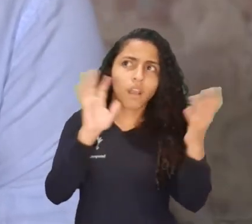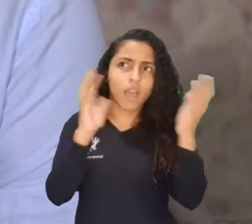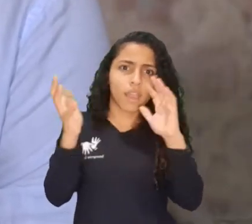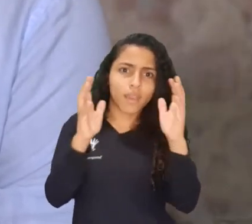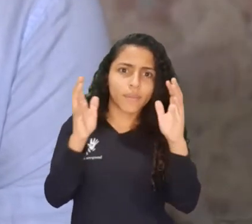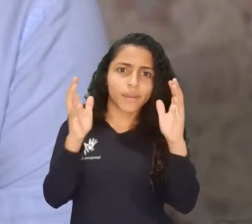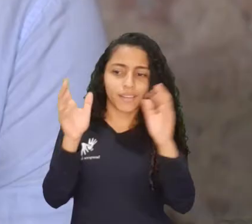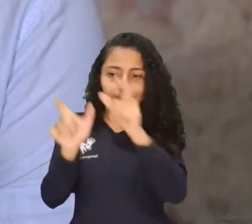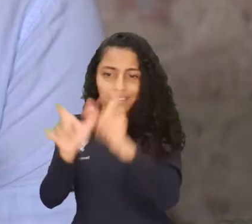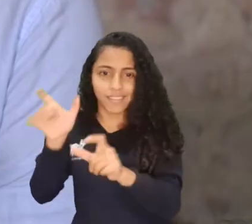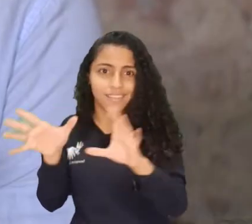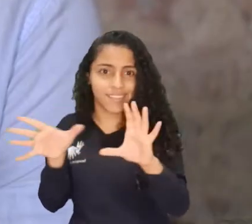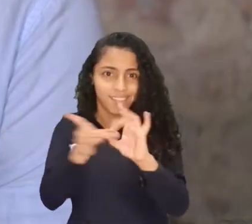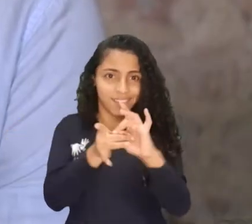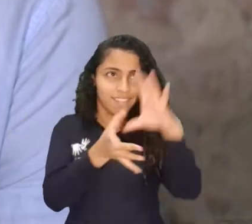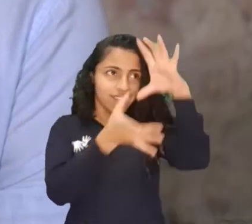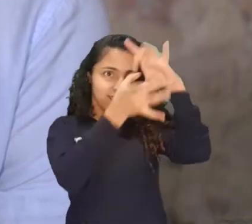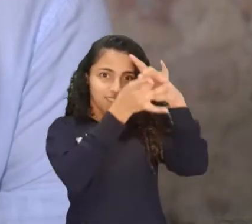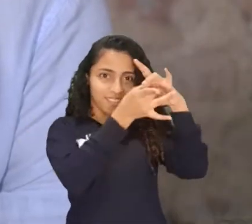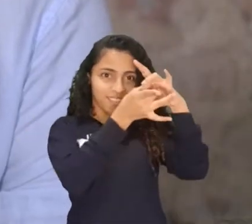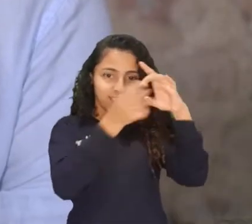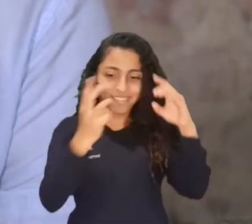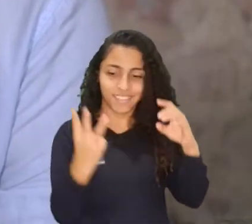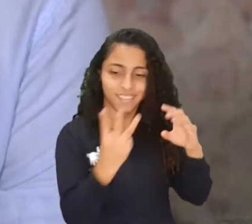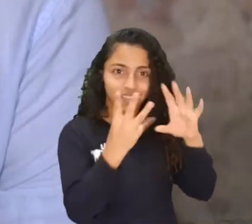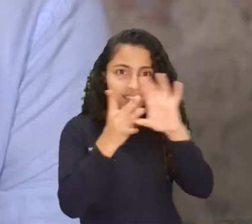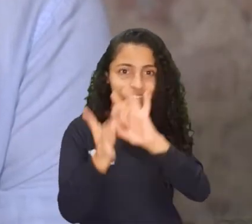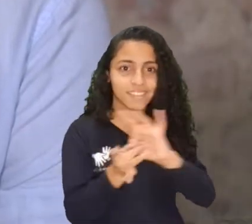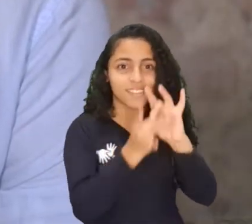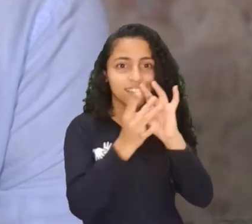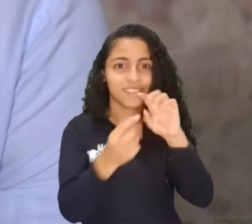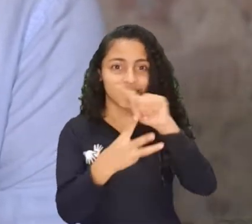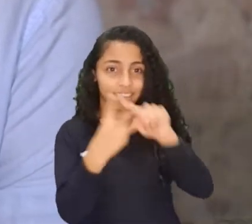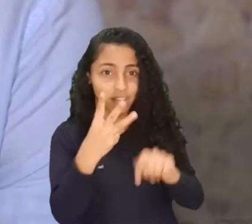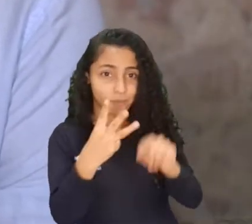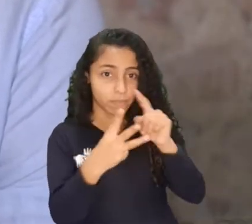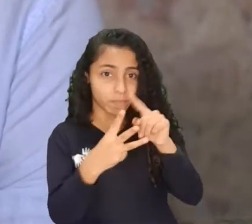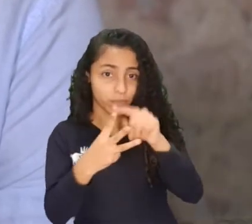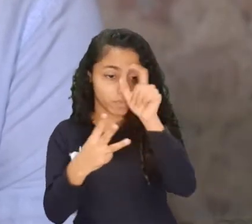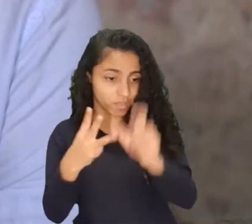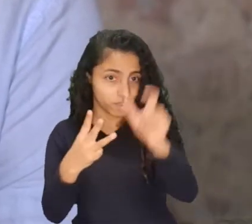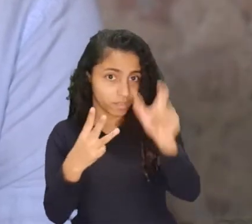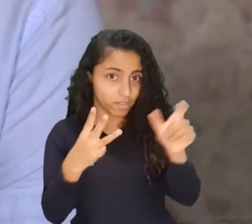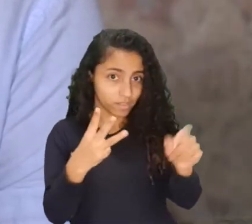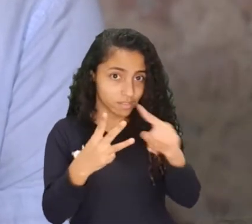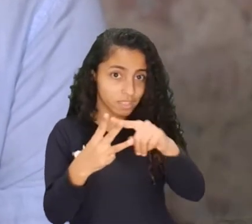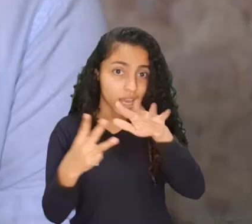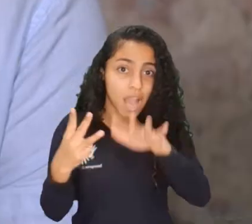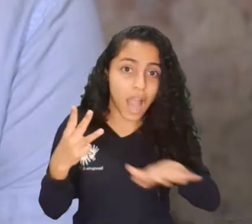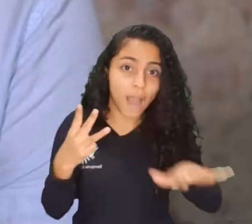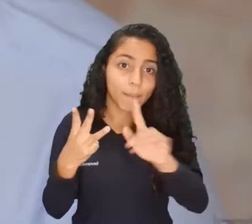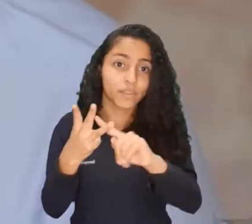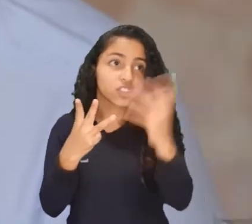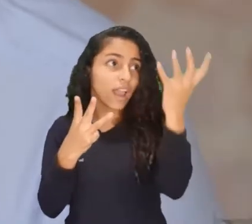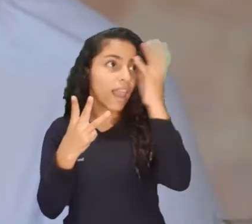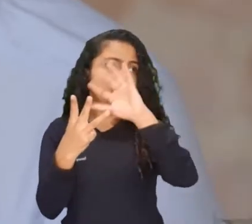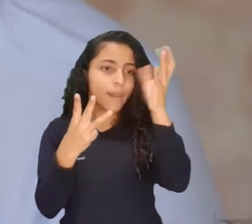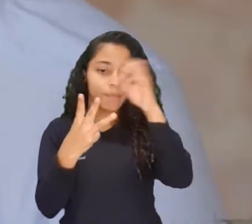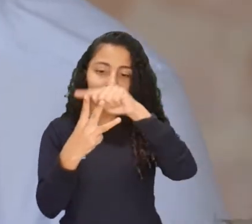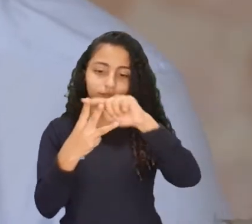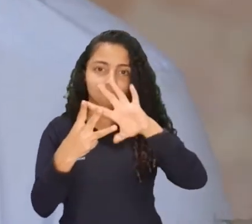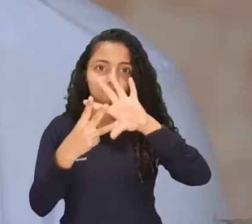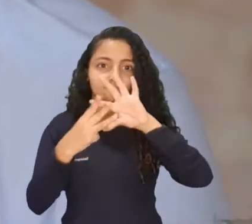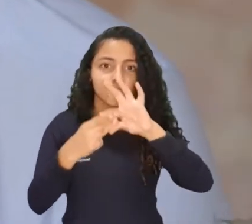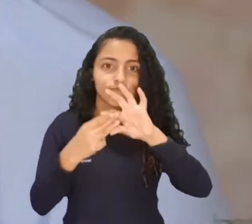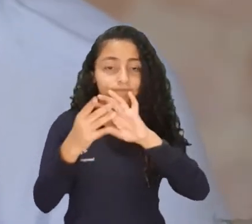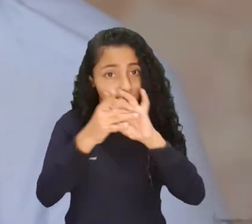correlação estatística entre a ocorrência de uma espécie e o ambiente e o clima no qual ela está inserida. A partir